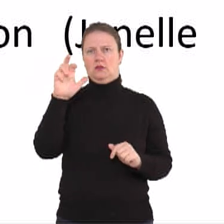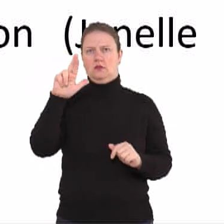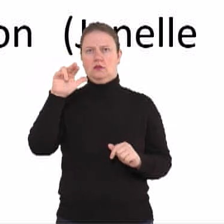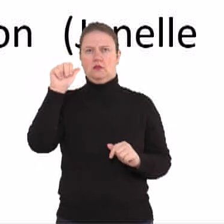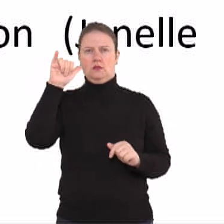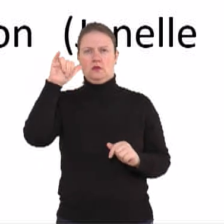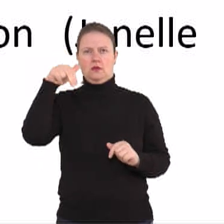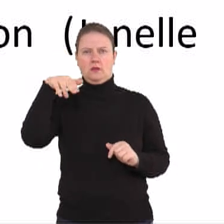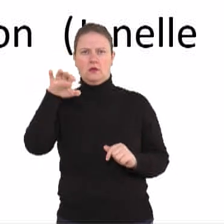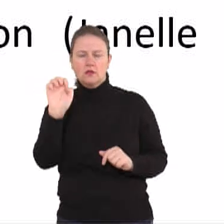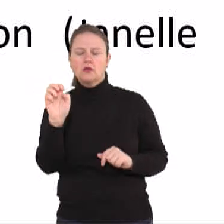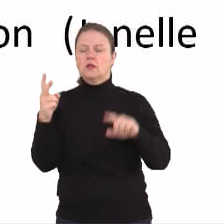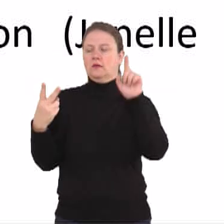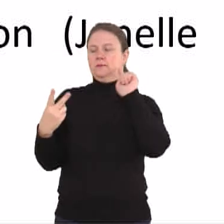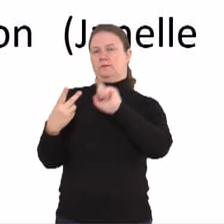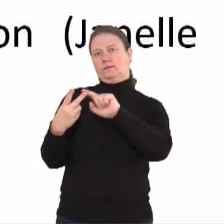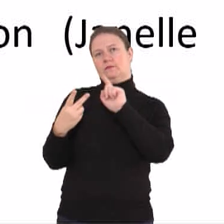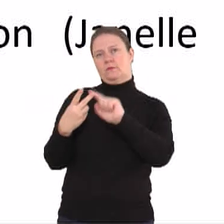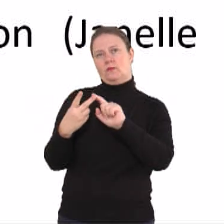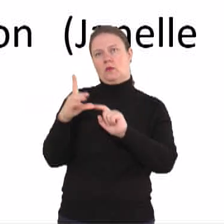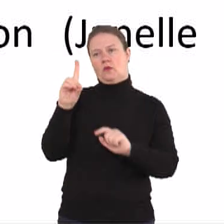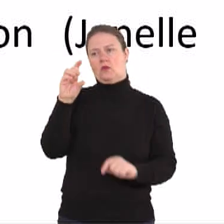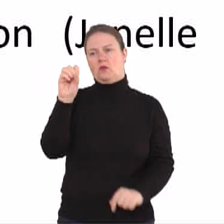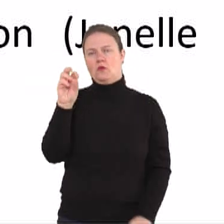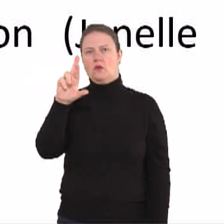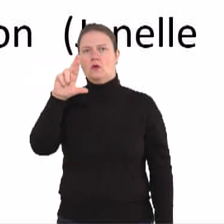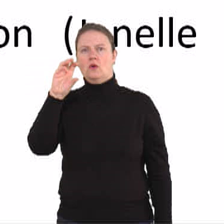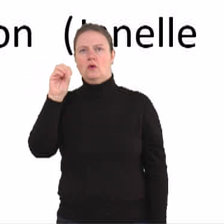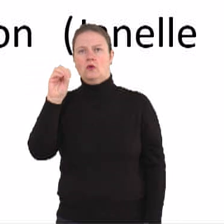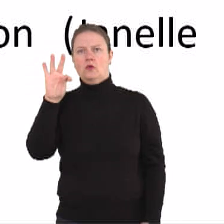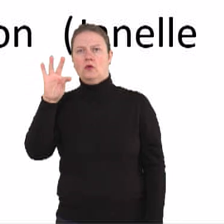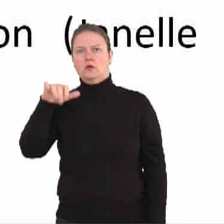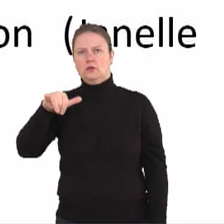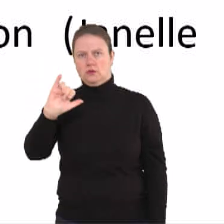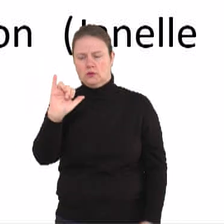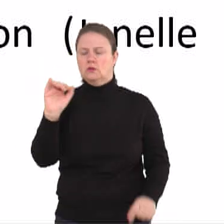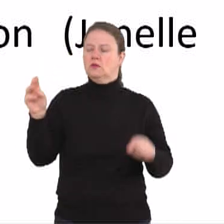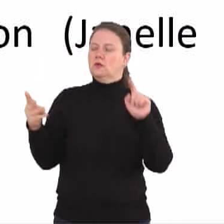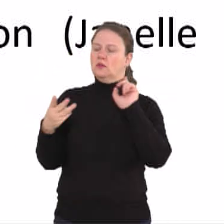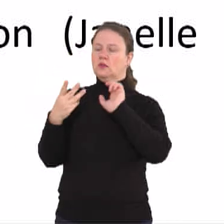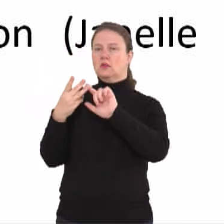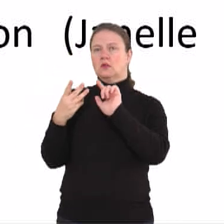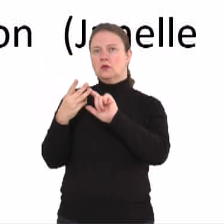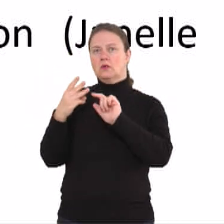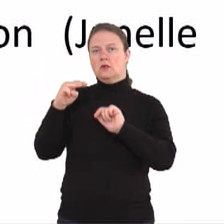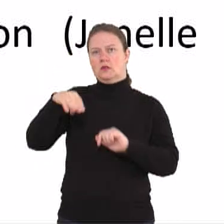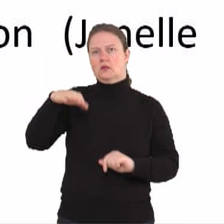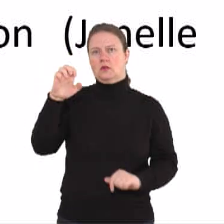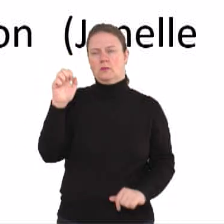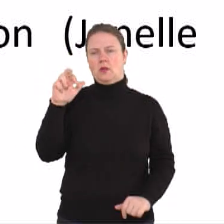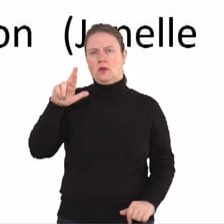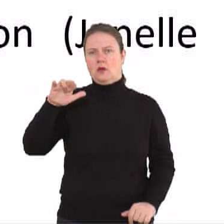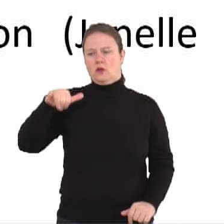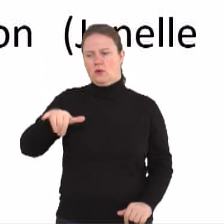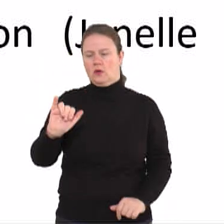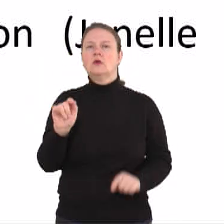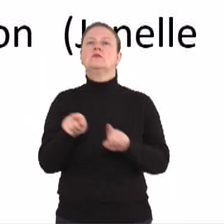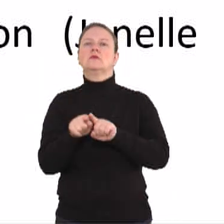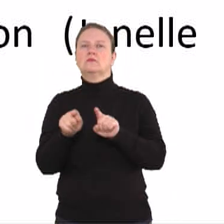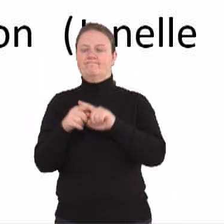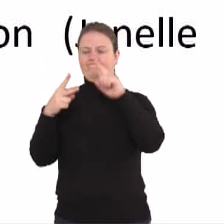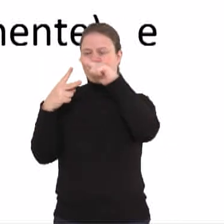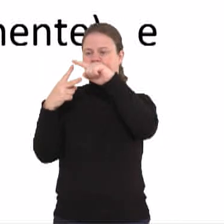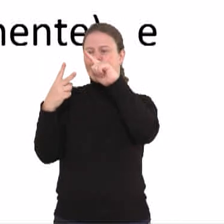Tara Hanson, Dorothy Vaughan, a Octavia Spencer, e Mary Jackson, Janelle